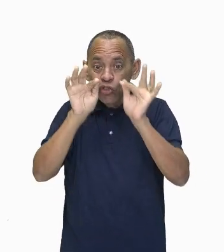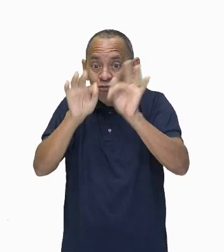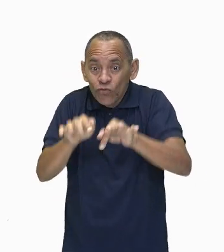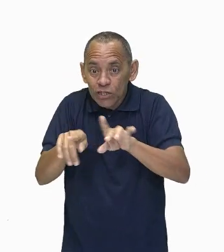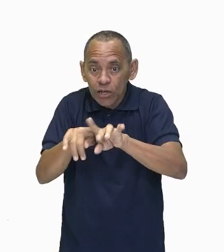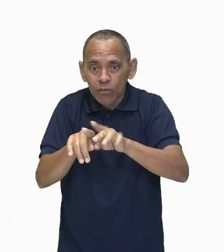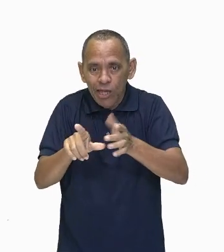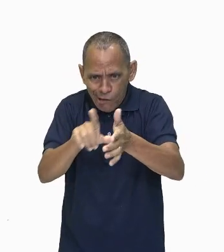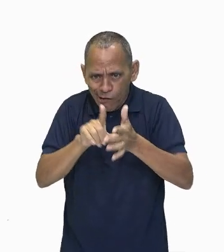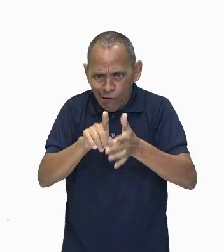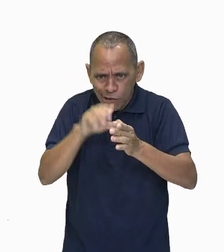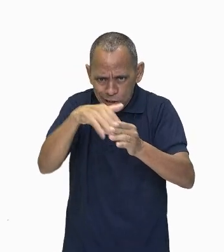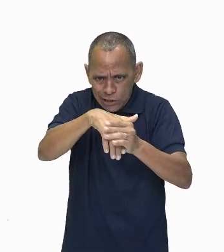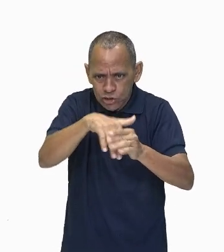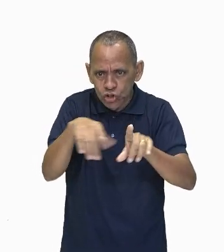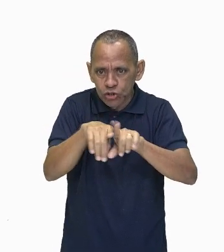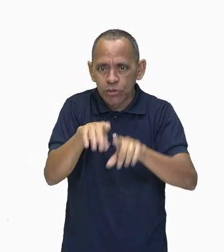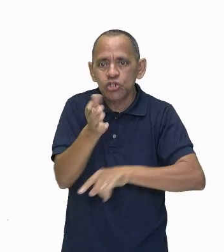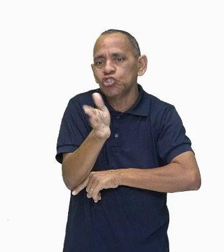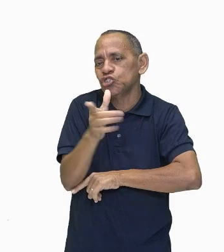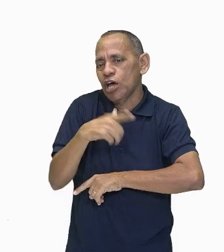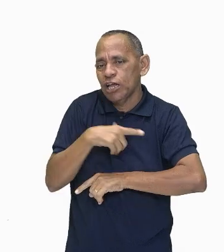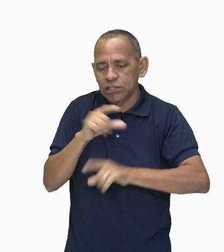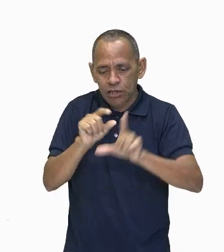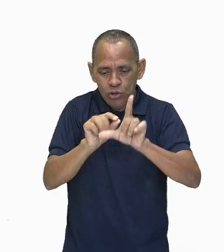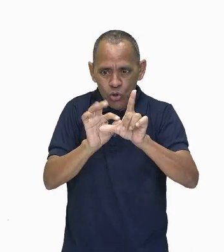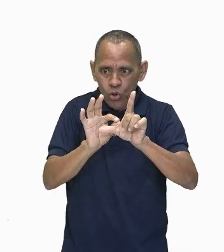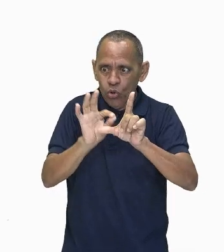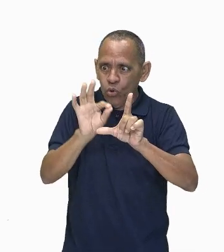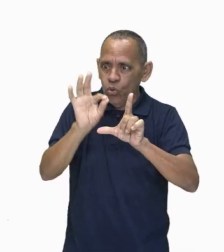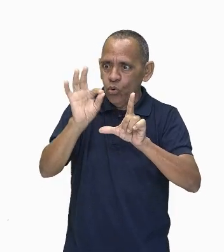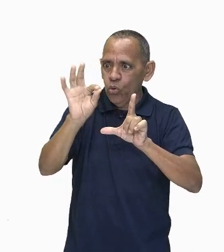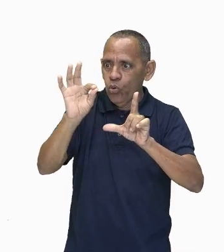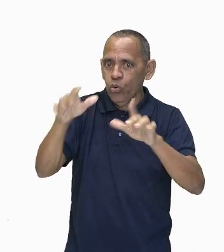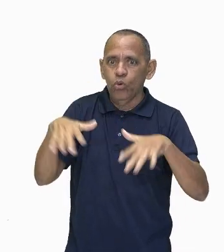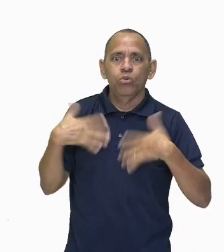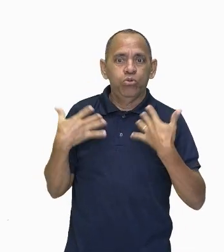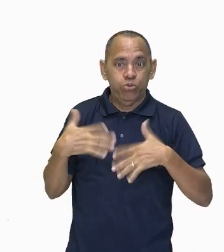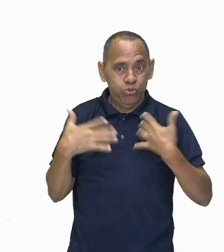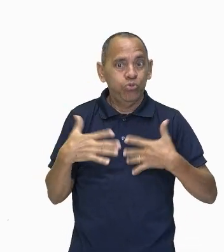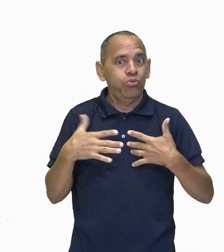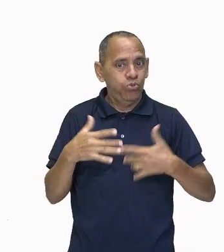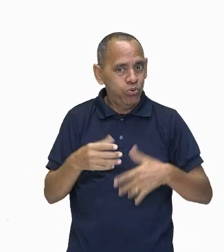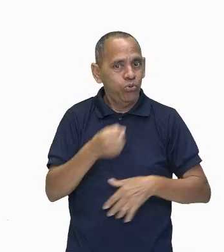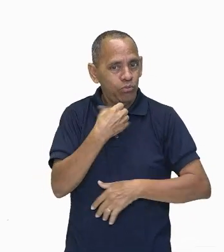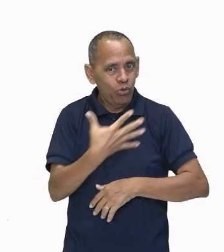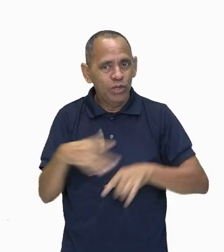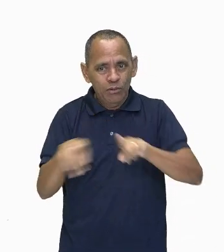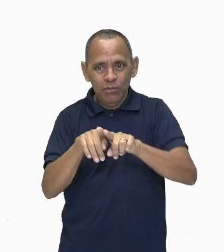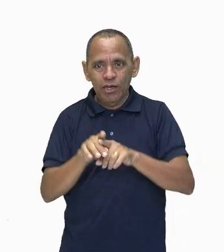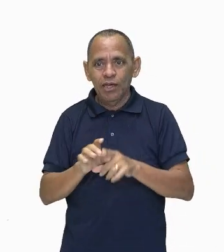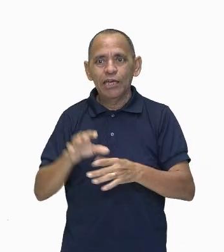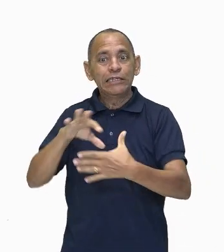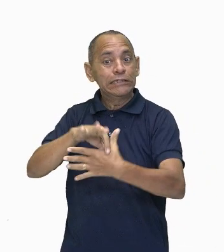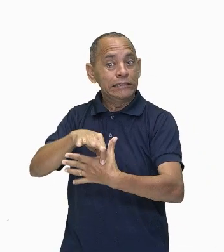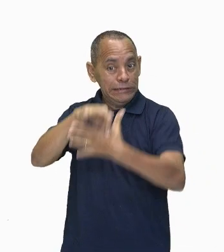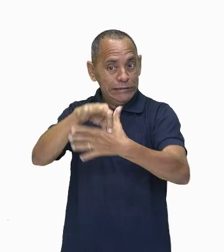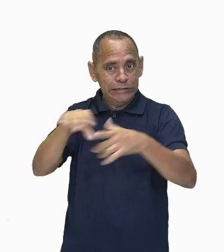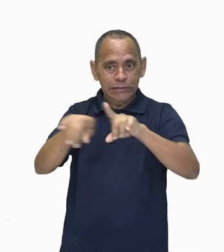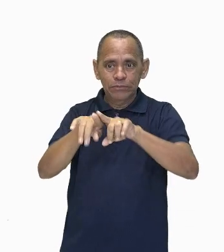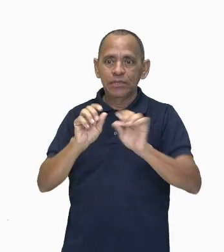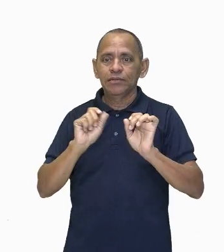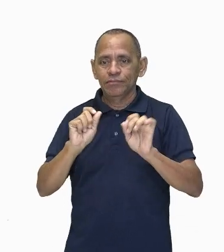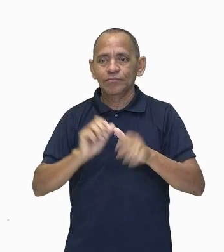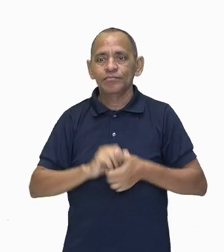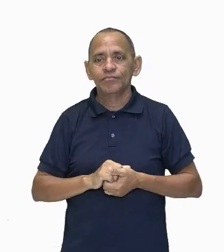véspera da eleição, ele já conseguiu uma quantidade significativa, até liderando aí